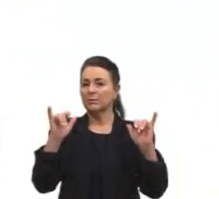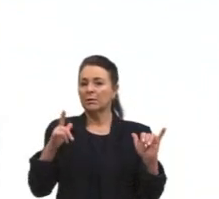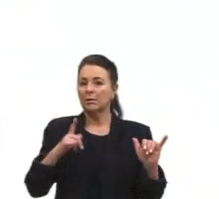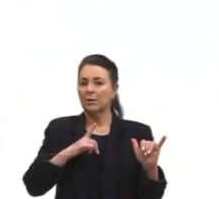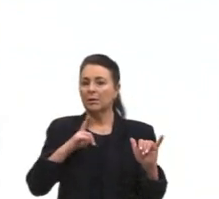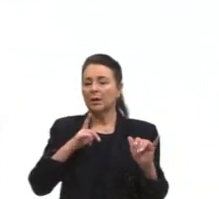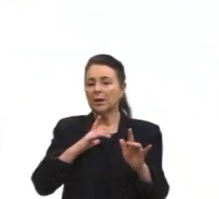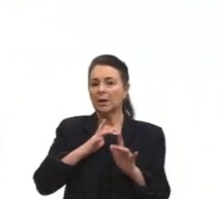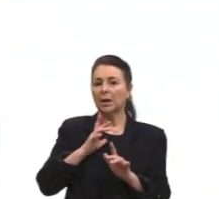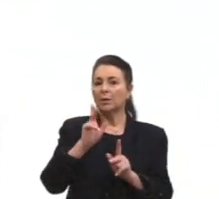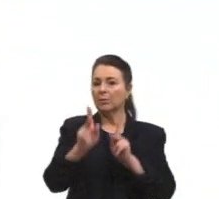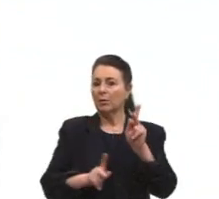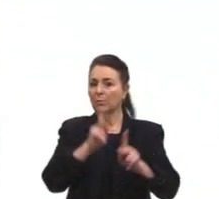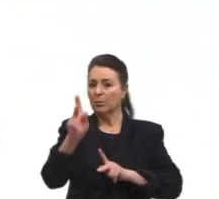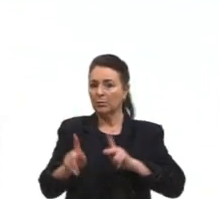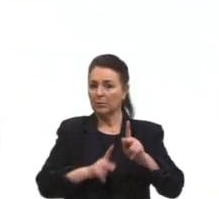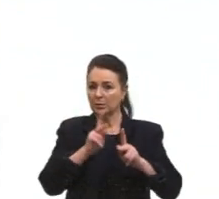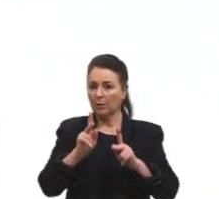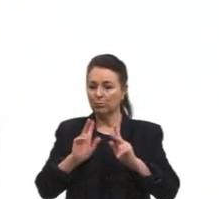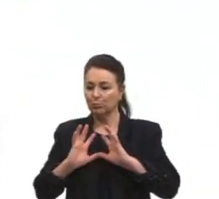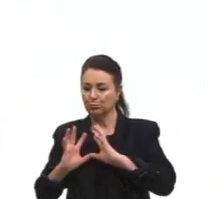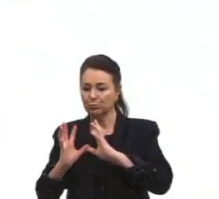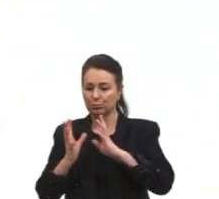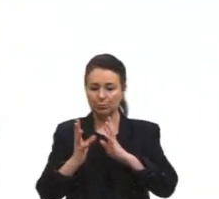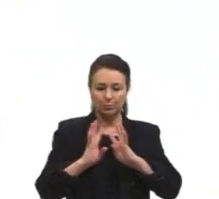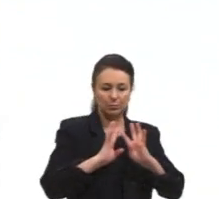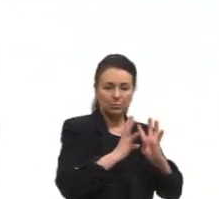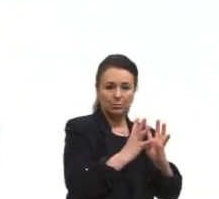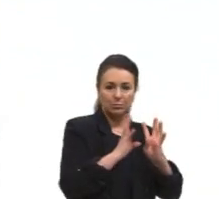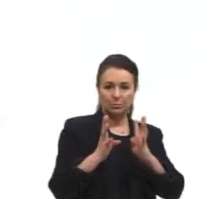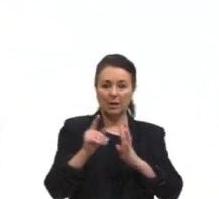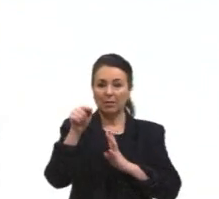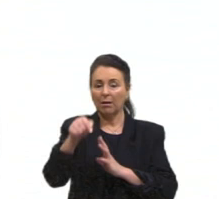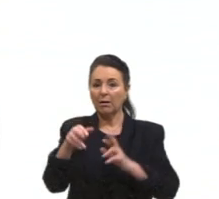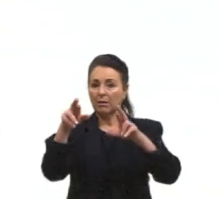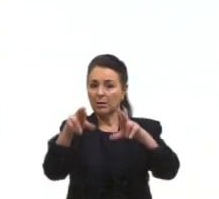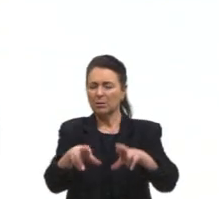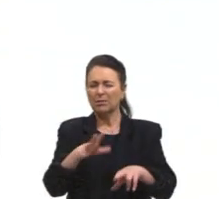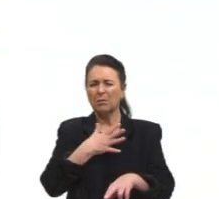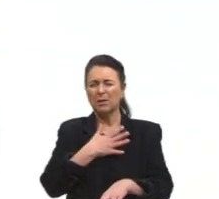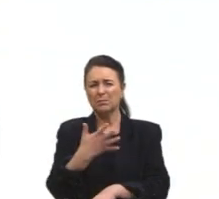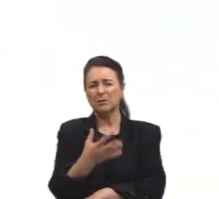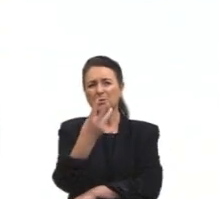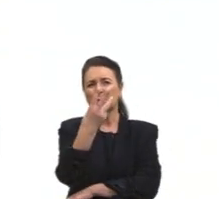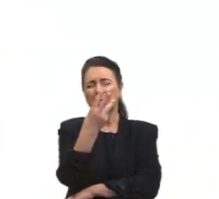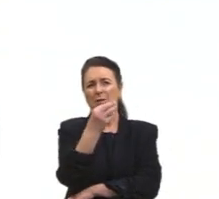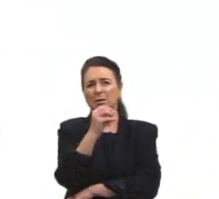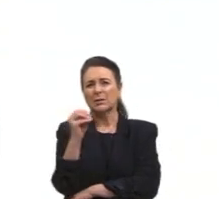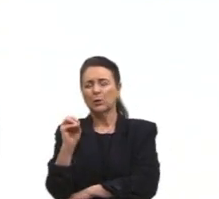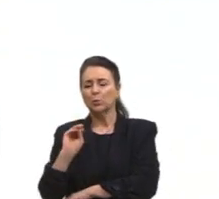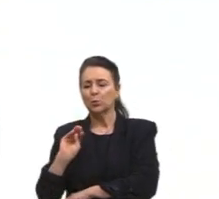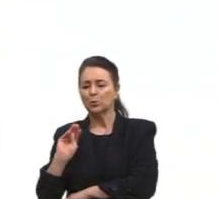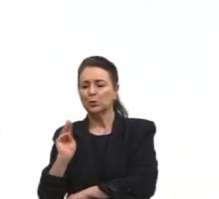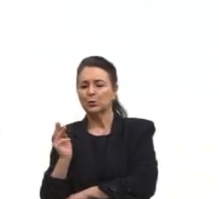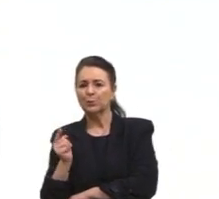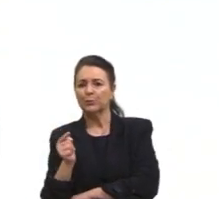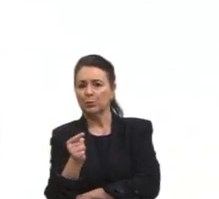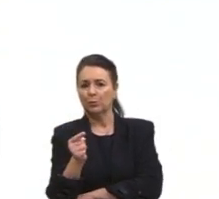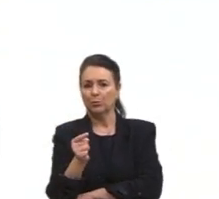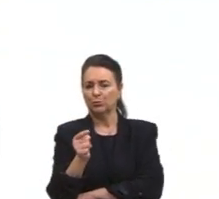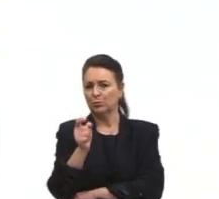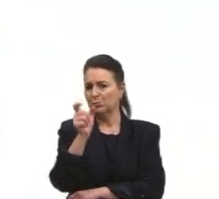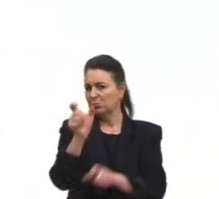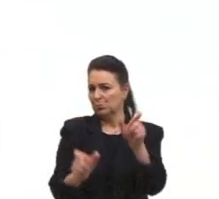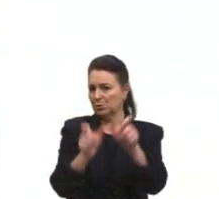grande população a grande massa tá hoje nós temos ali nessa região cerca de 300 milhões de habitantes é um pouco vamos botar